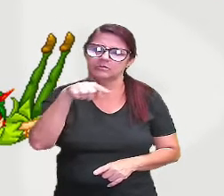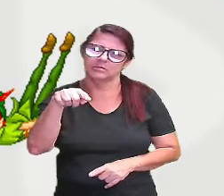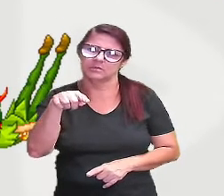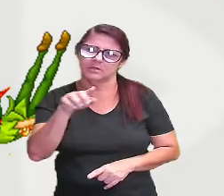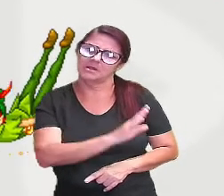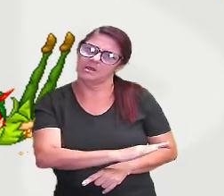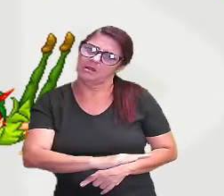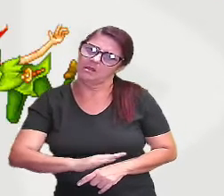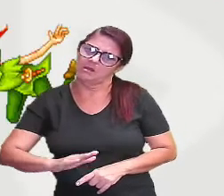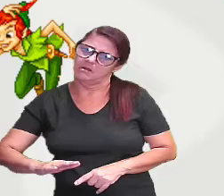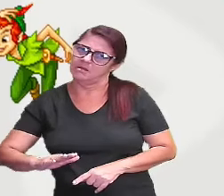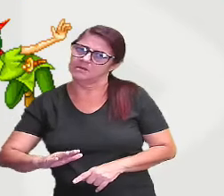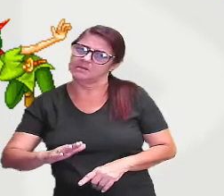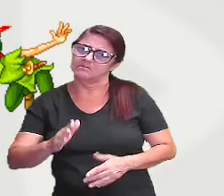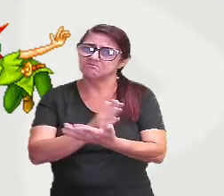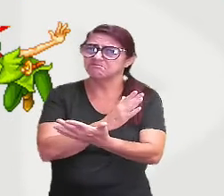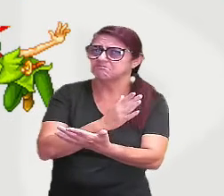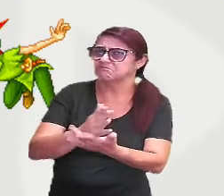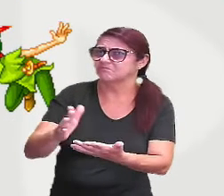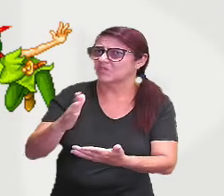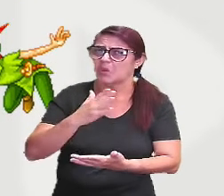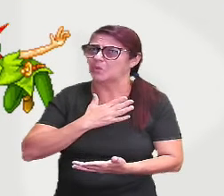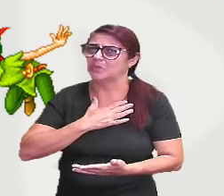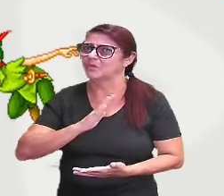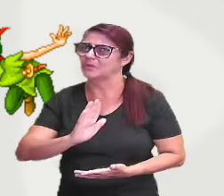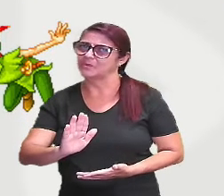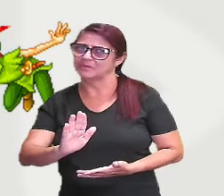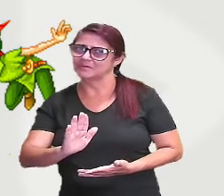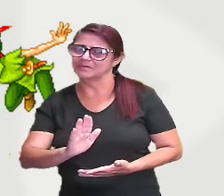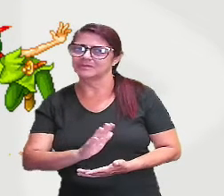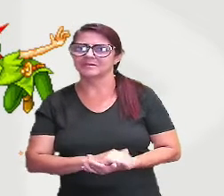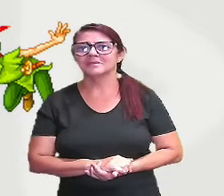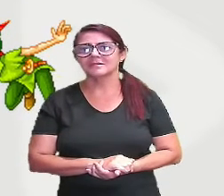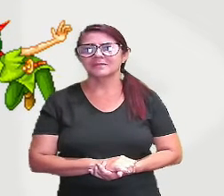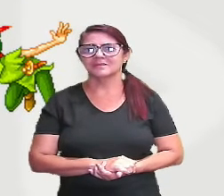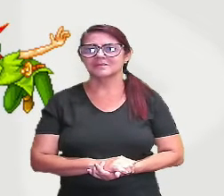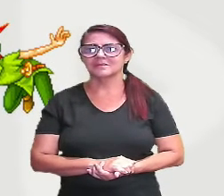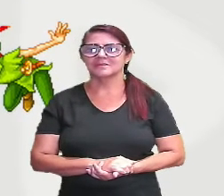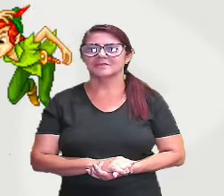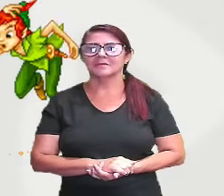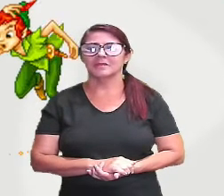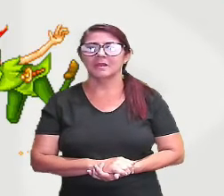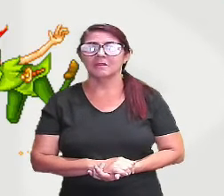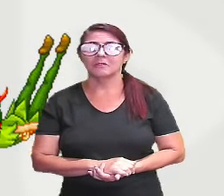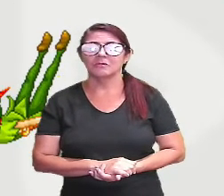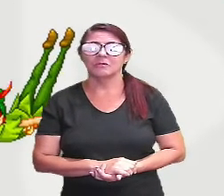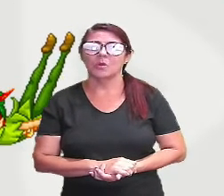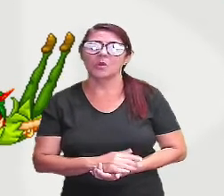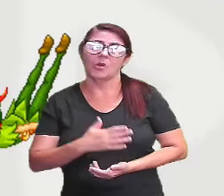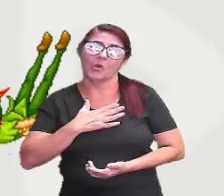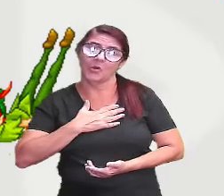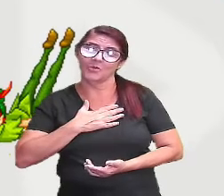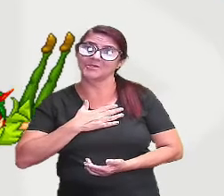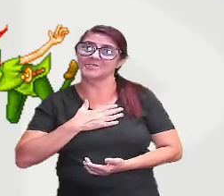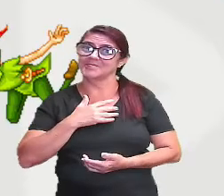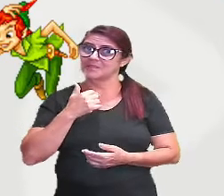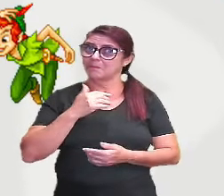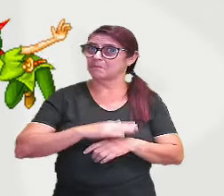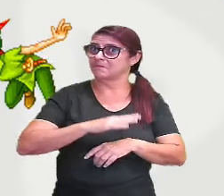poucas crianças gostam muito desse tipo de conto. Ficam mais nos contos de